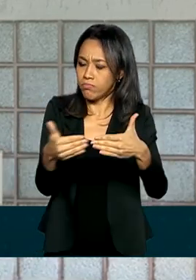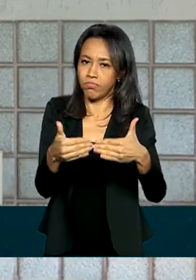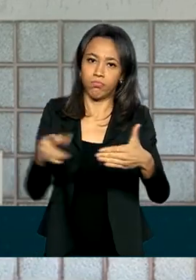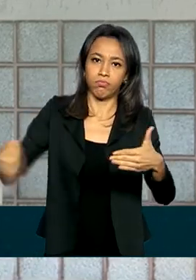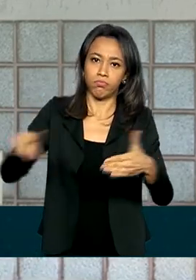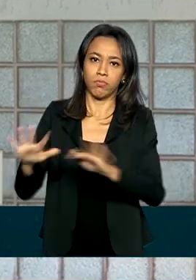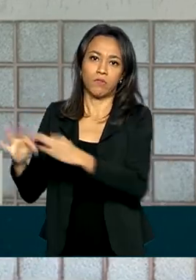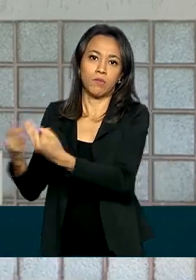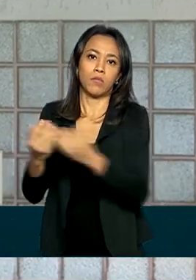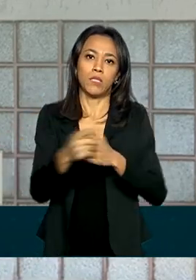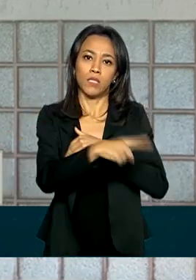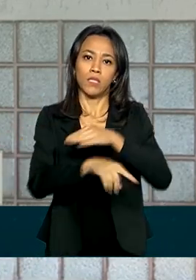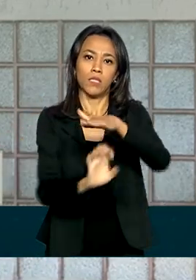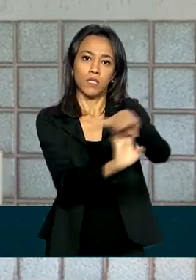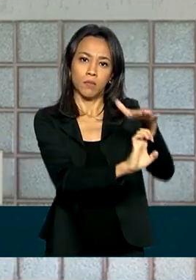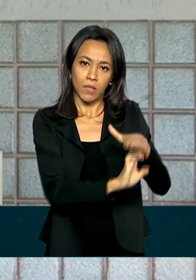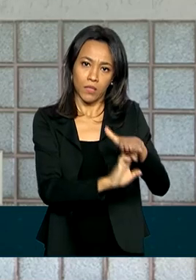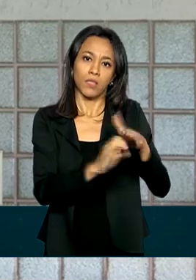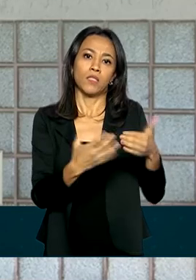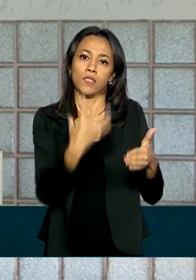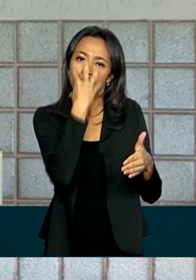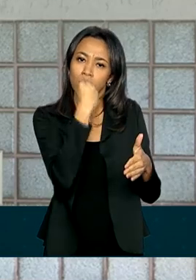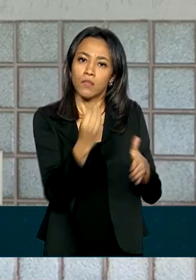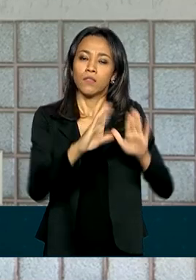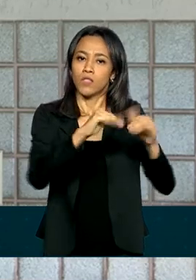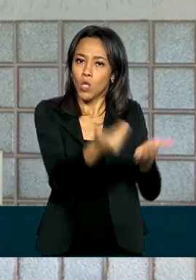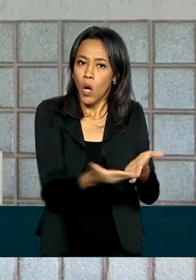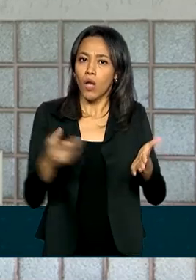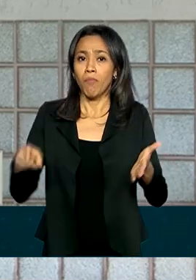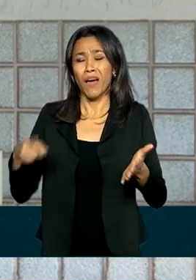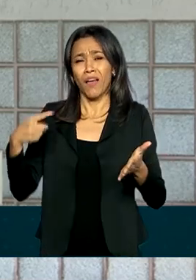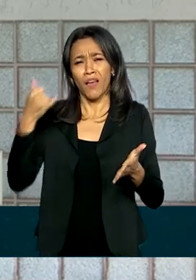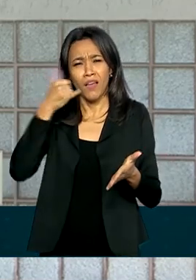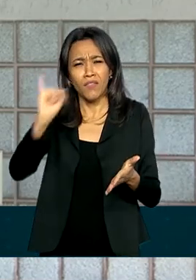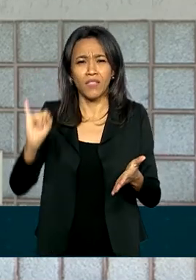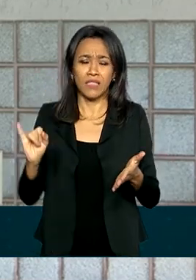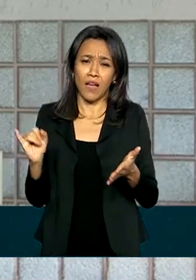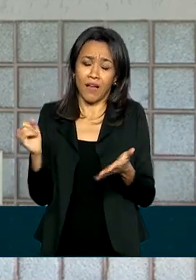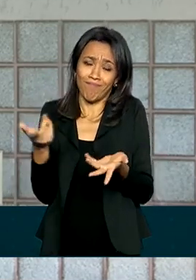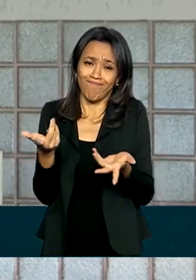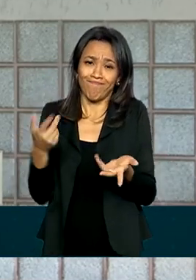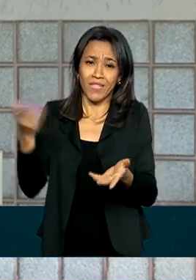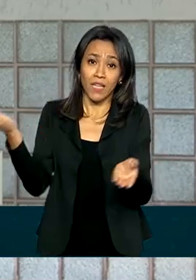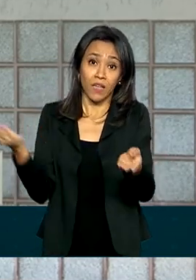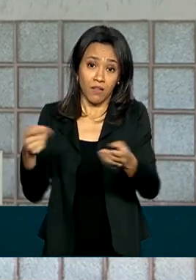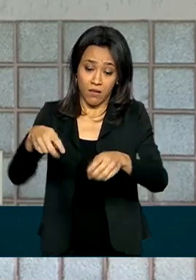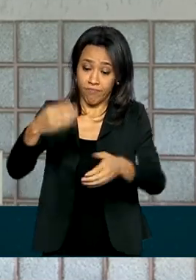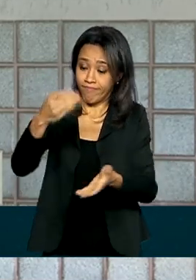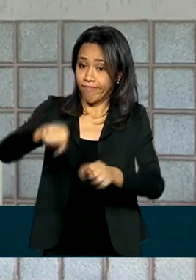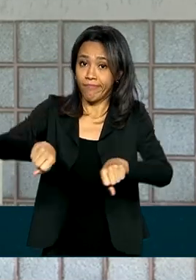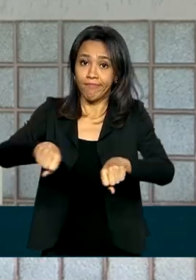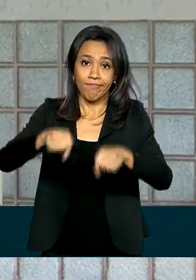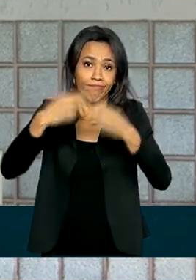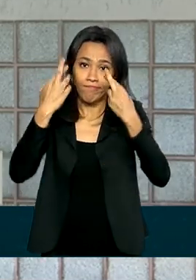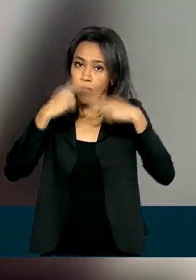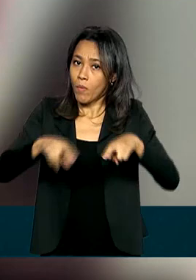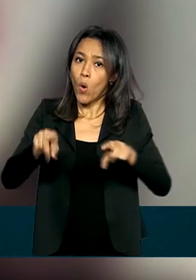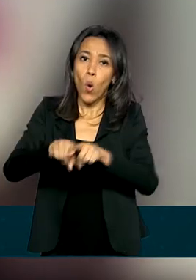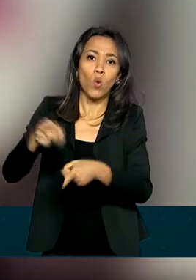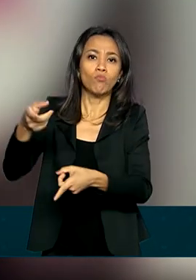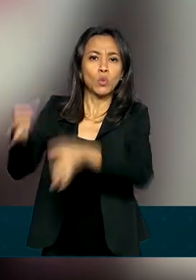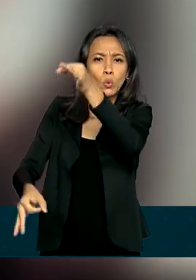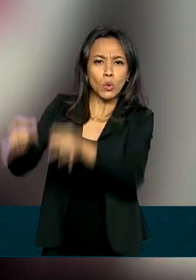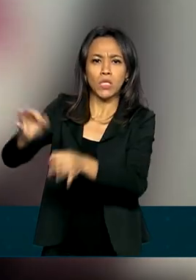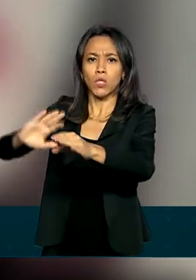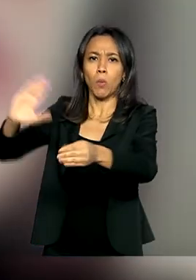evitando assim o rompimento do contrato ou abertura de processos administrativos ou judiciais. A gente